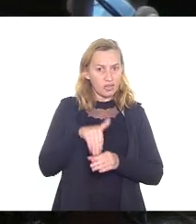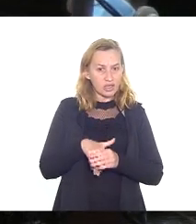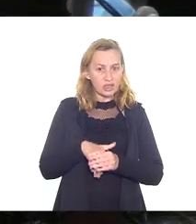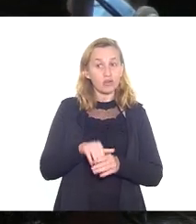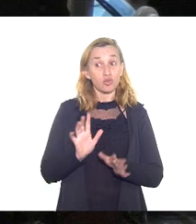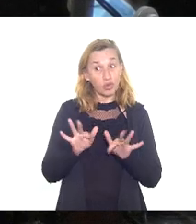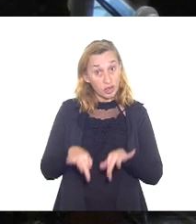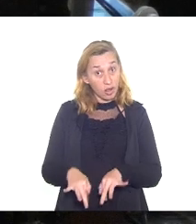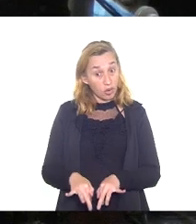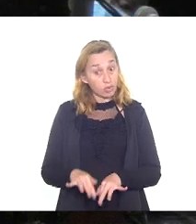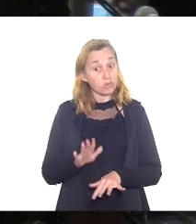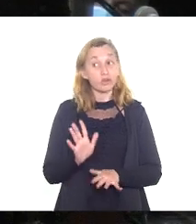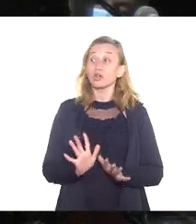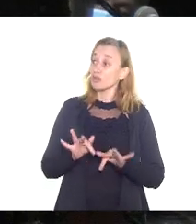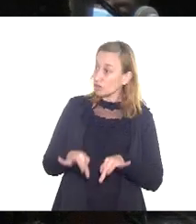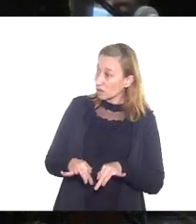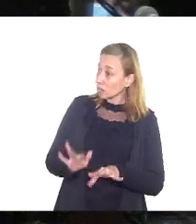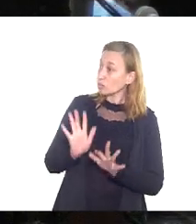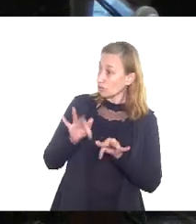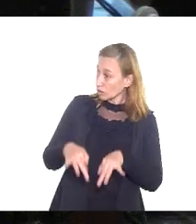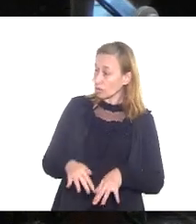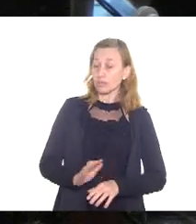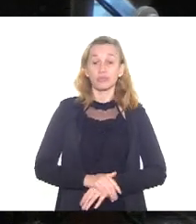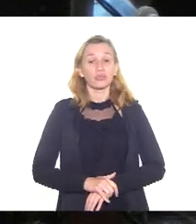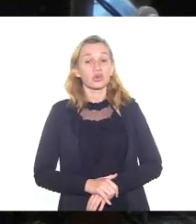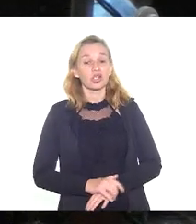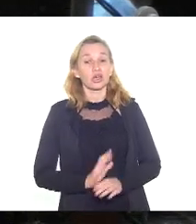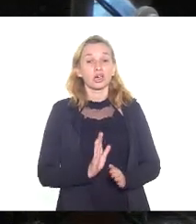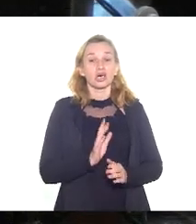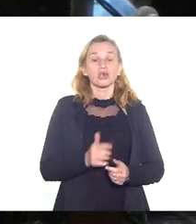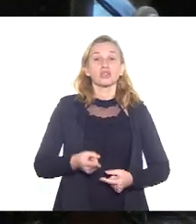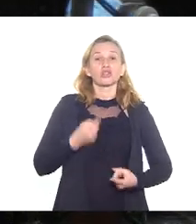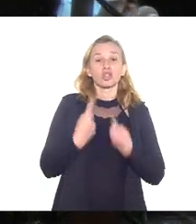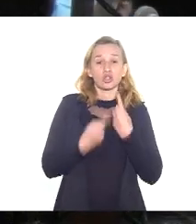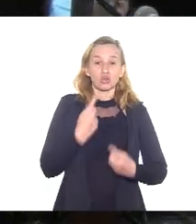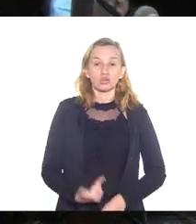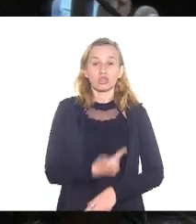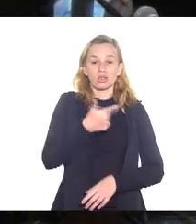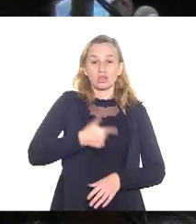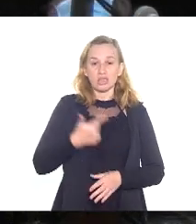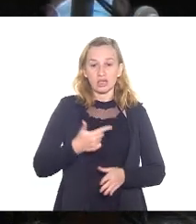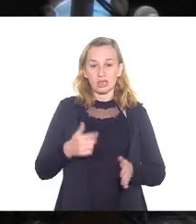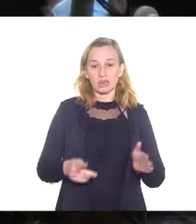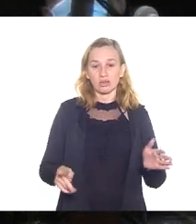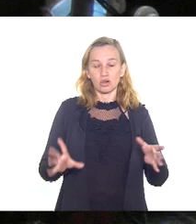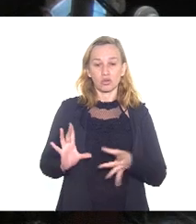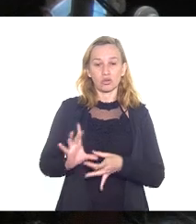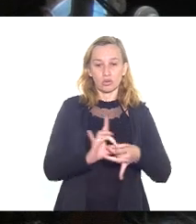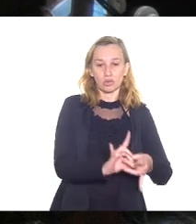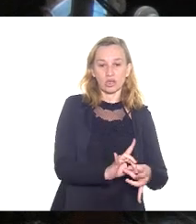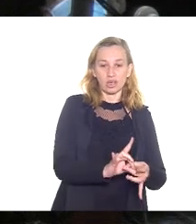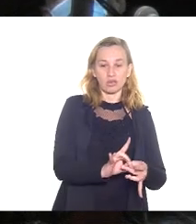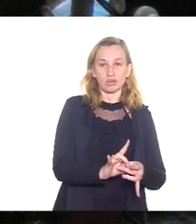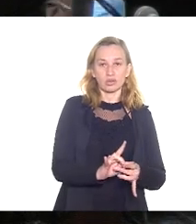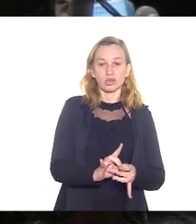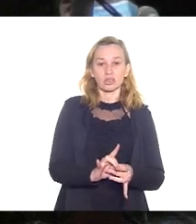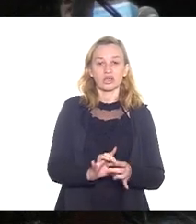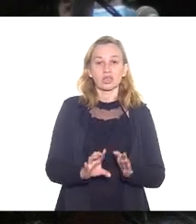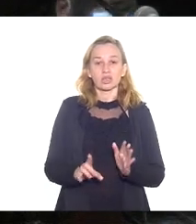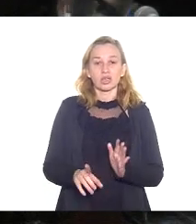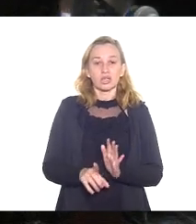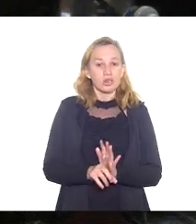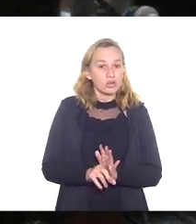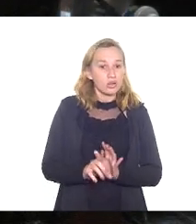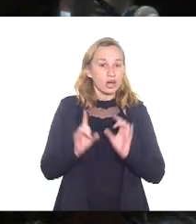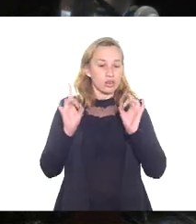Ok. Ao final. Declaração de voto também. Ao final. Em tramitação ordinária, em segunda discussão, redação do vencido, assim emendado. Sujeita a disposições